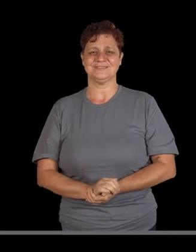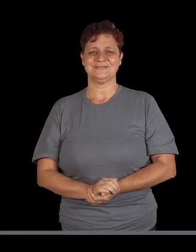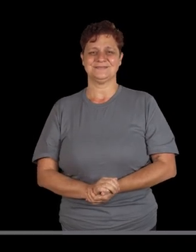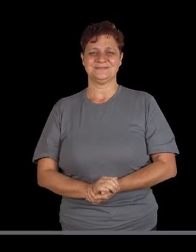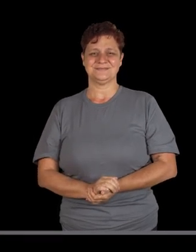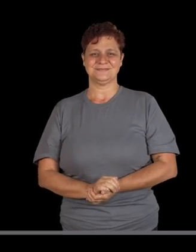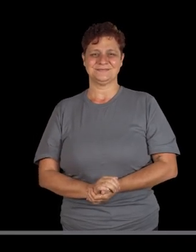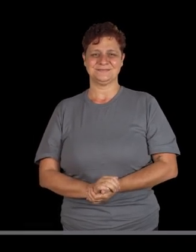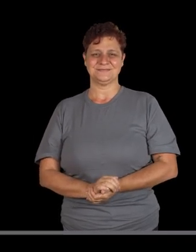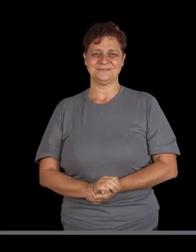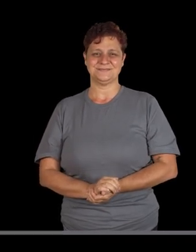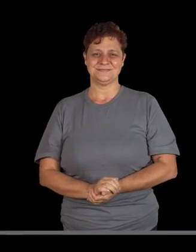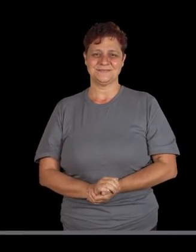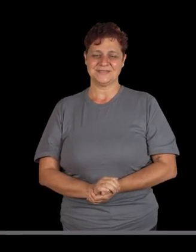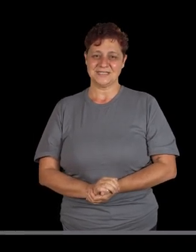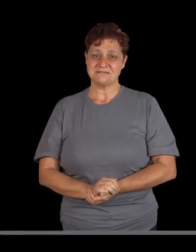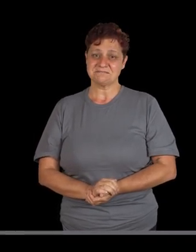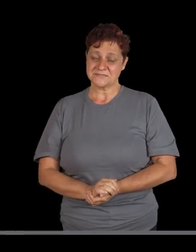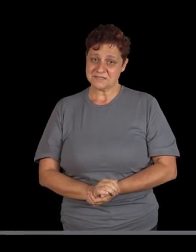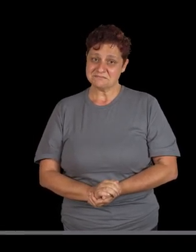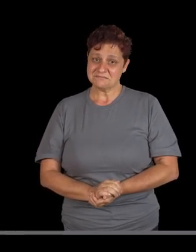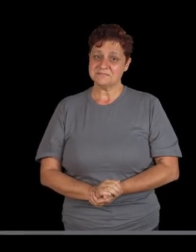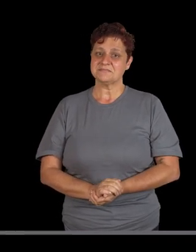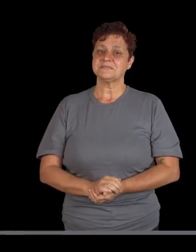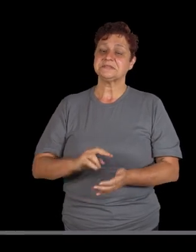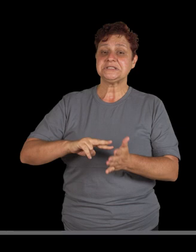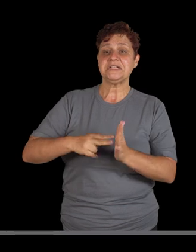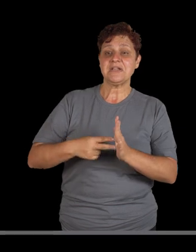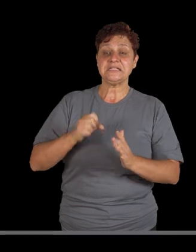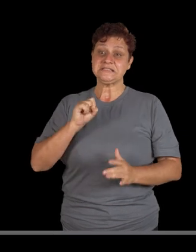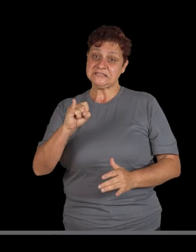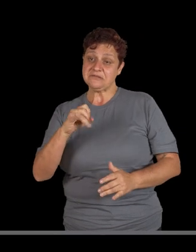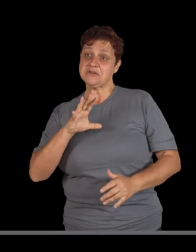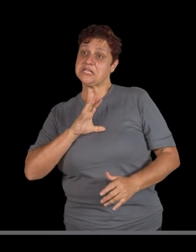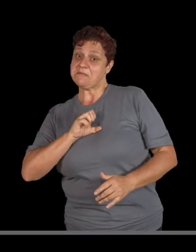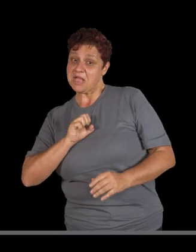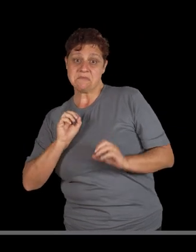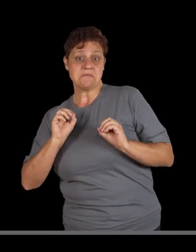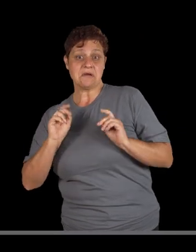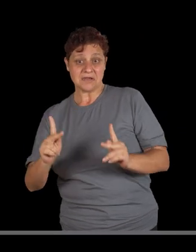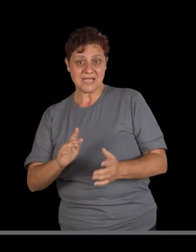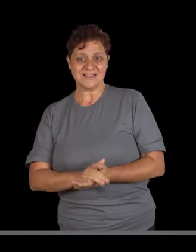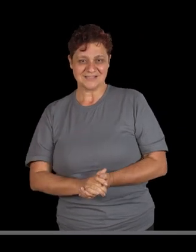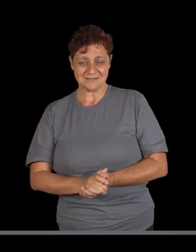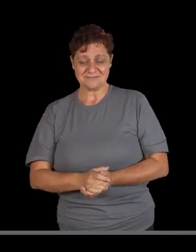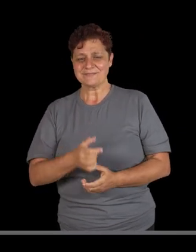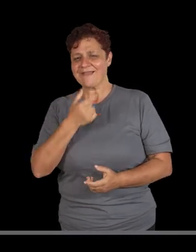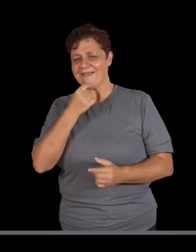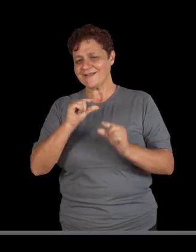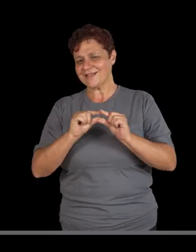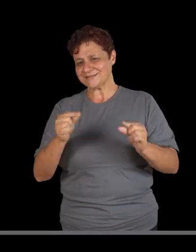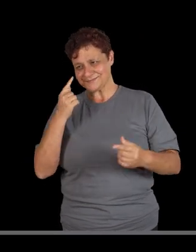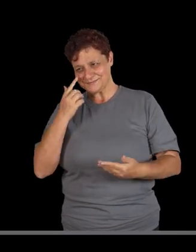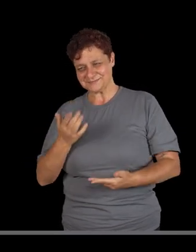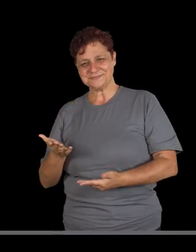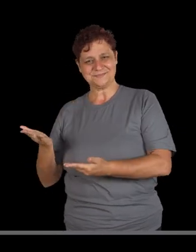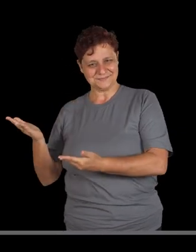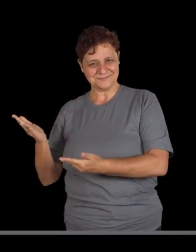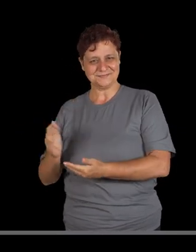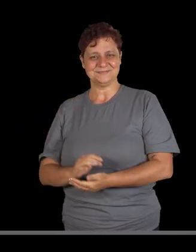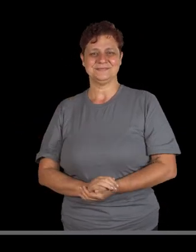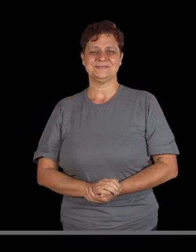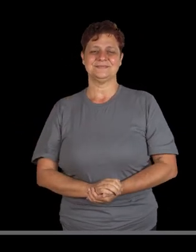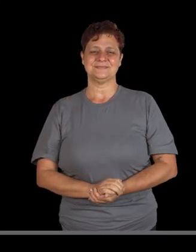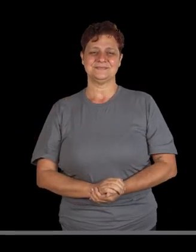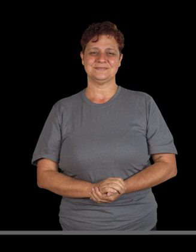Boys. Contanto que você me ame. You will be notified by Google, as long as you